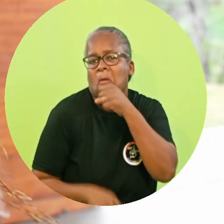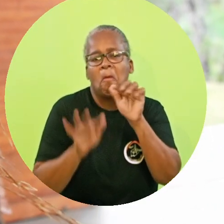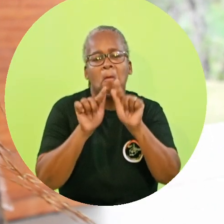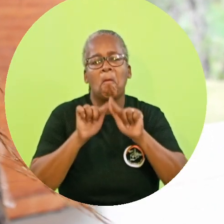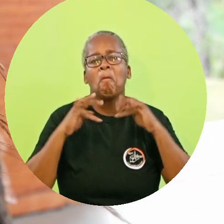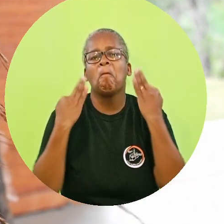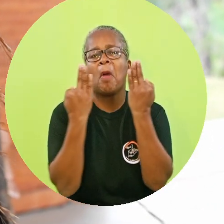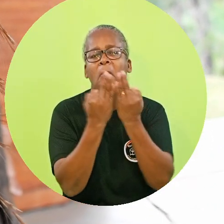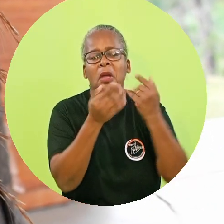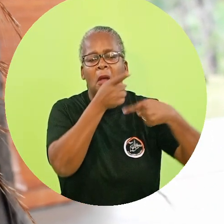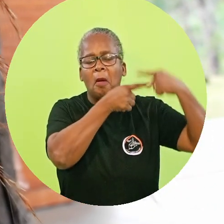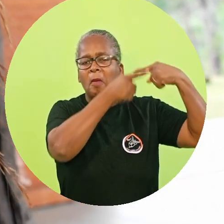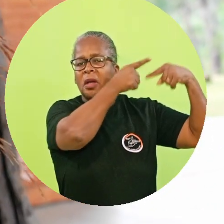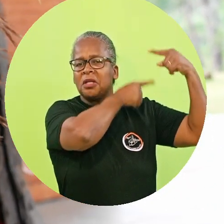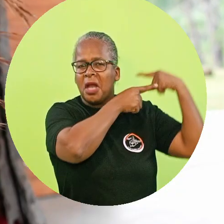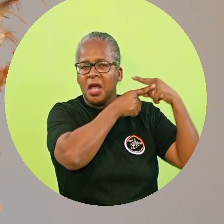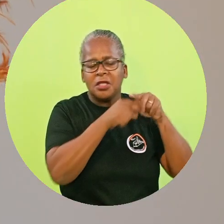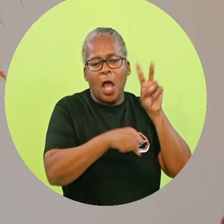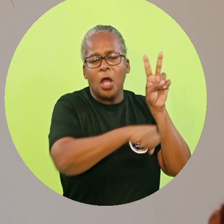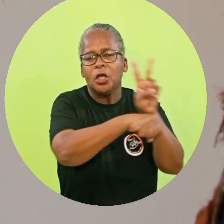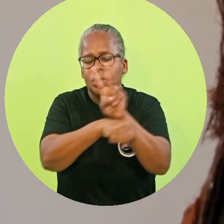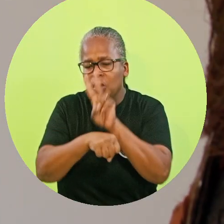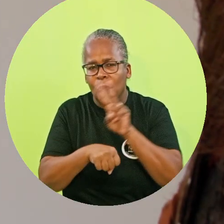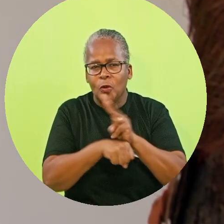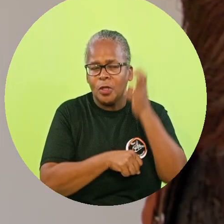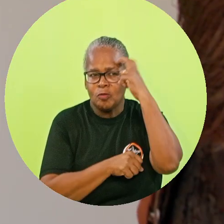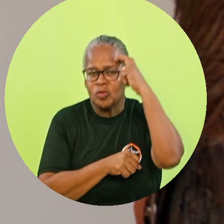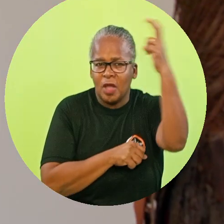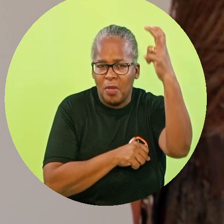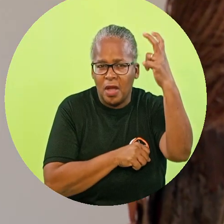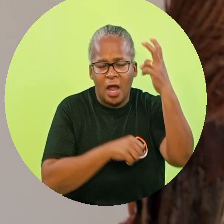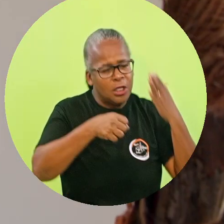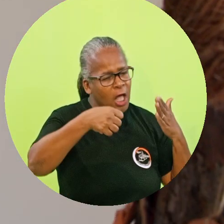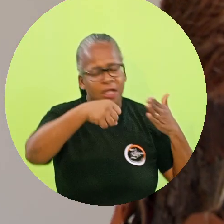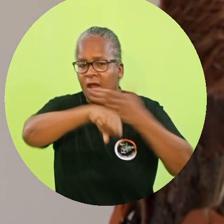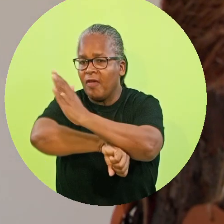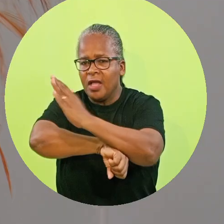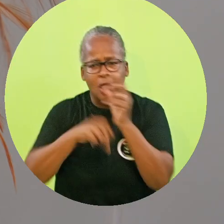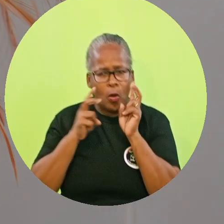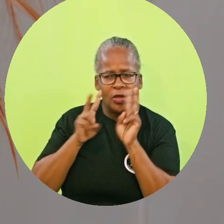de culturas primevas, guardiãs dos saberes que atravessam o visível e o invisível,